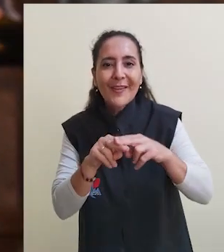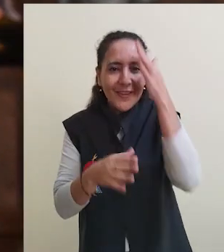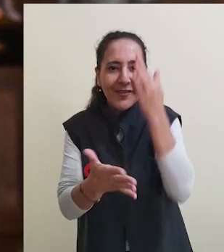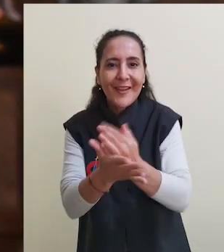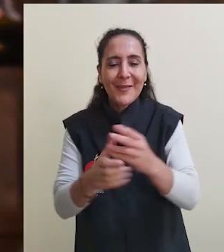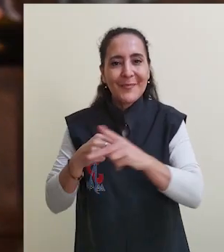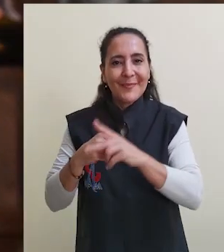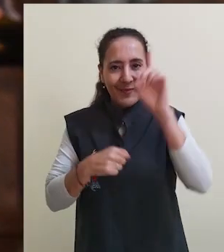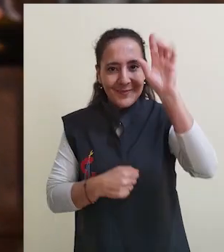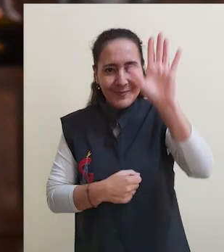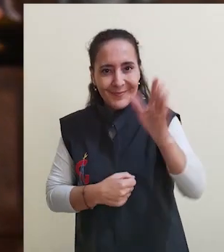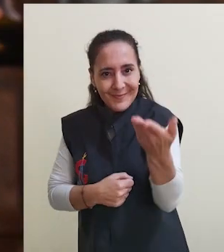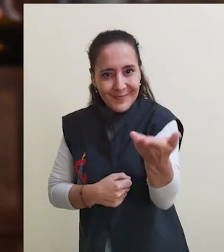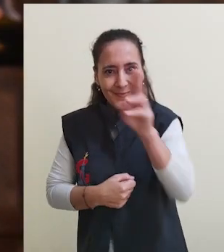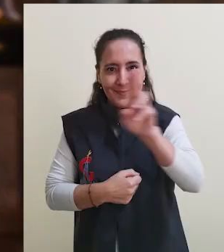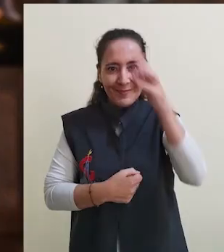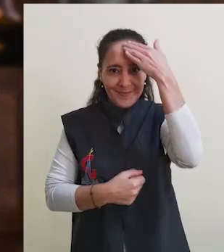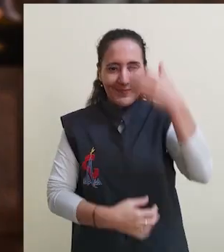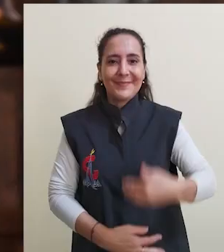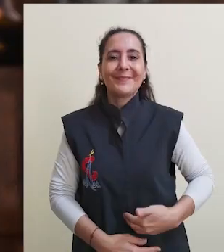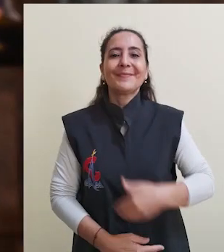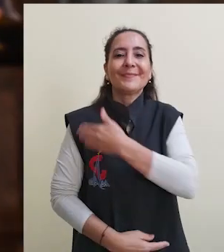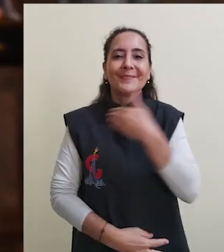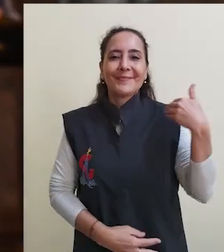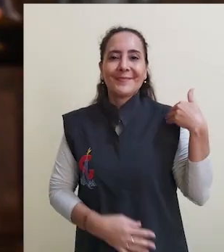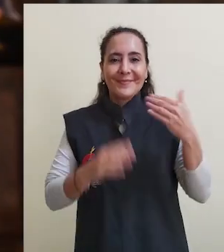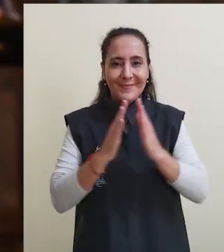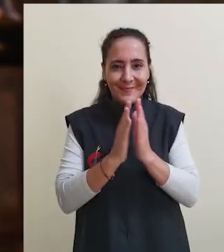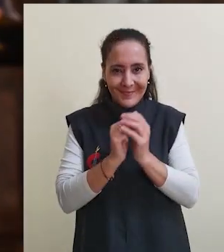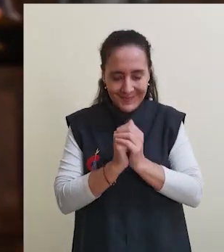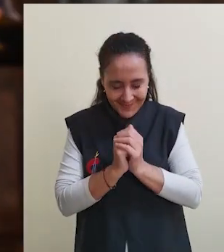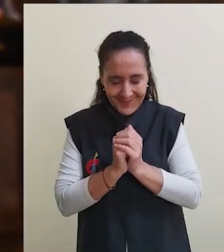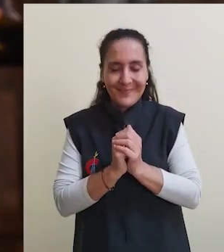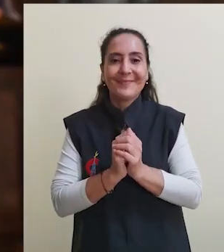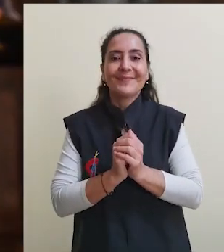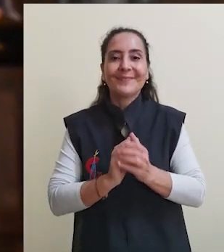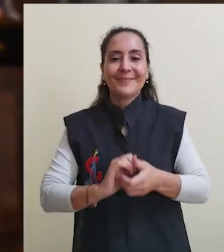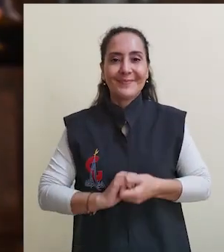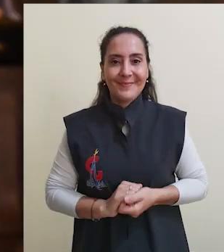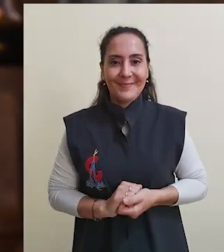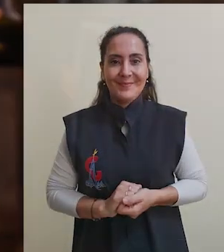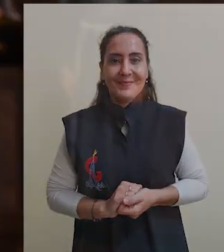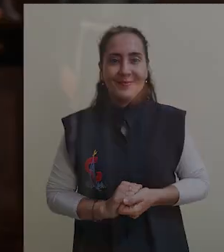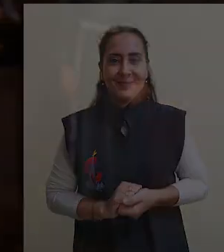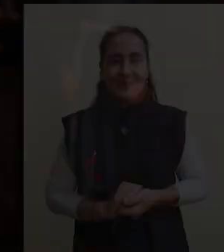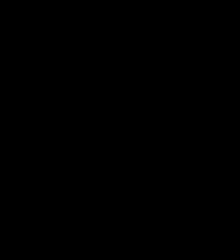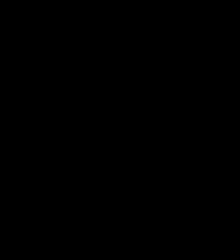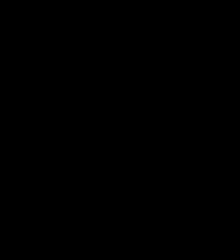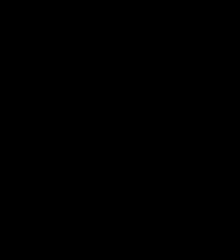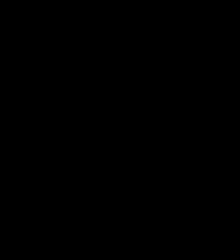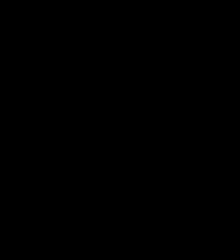de Pedro. Deus abençoe você. Em nome do Pai, do Filho e do Espírito Santo. Amém.